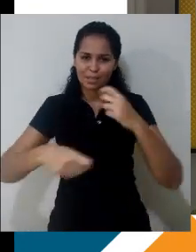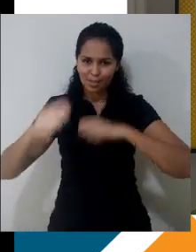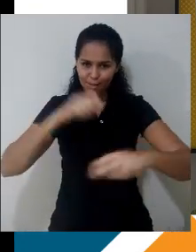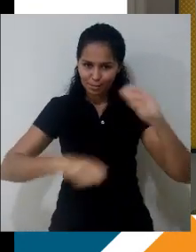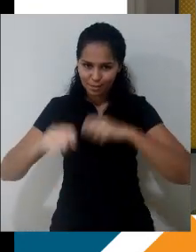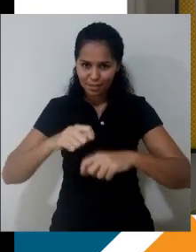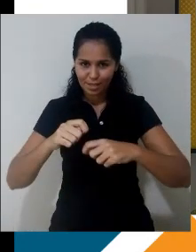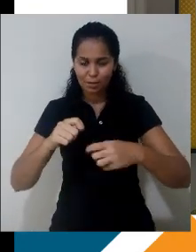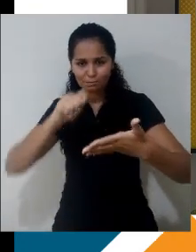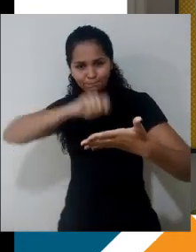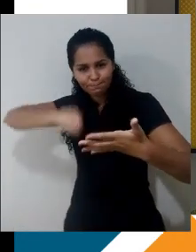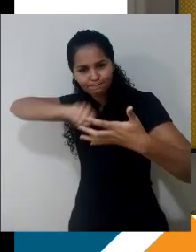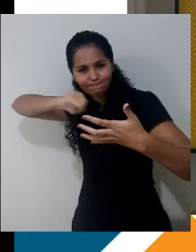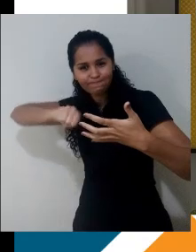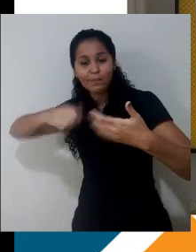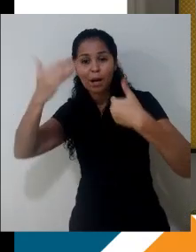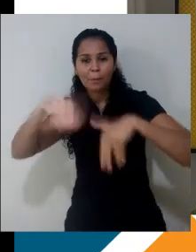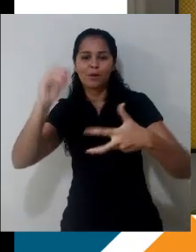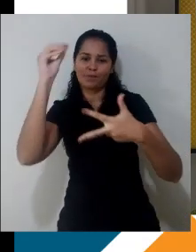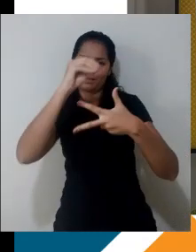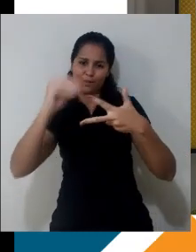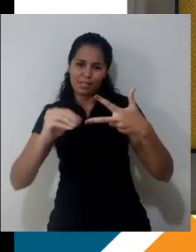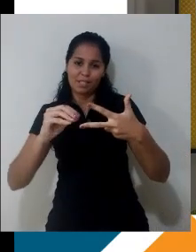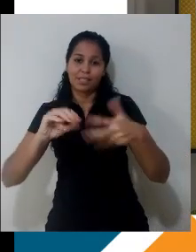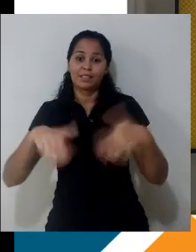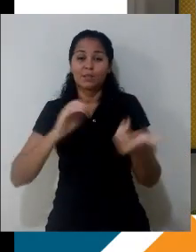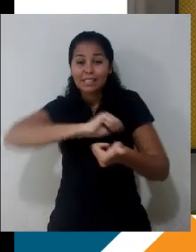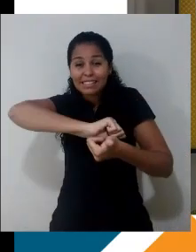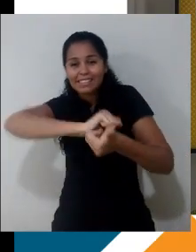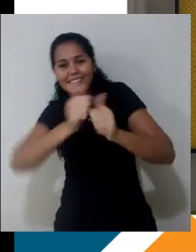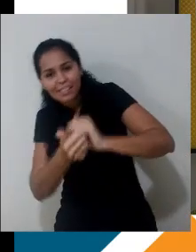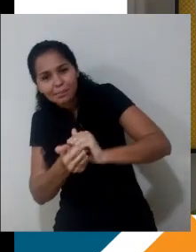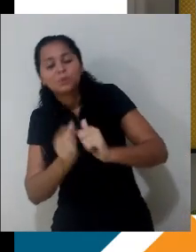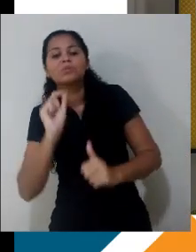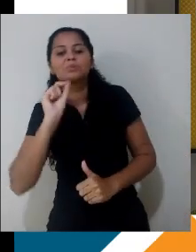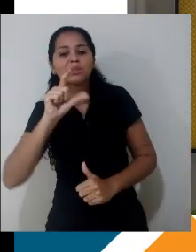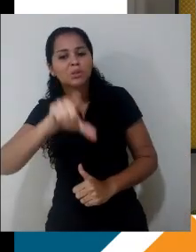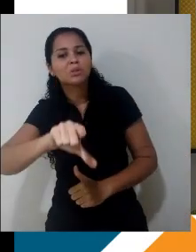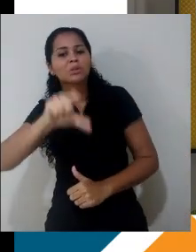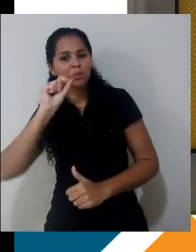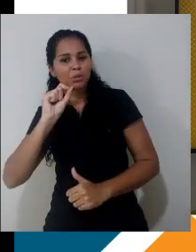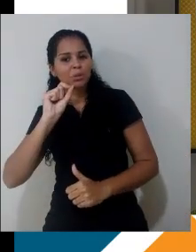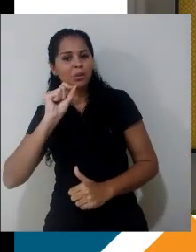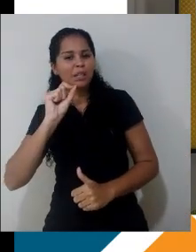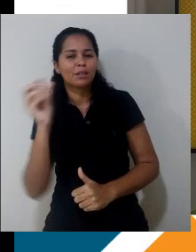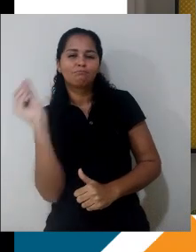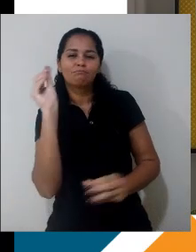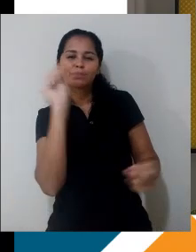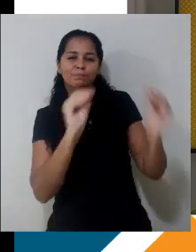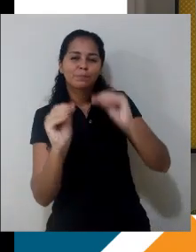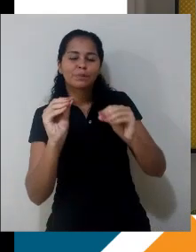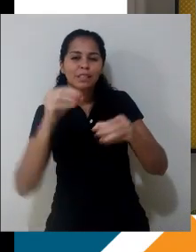hora de corrigir a prova do Enem. Então, ela adaptou, né, esse critério e inseriu ele dentro do seu plano de